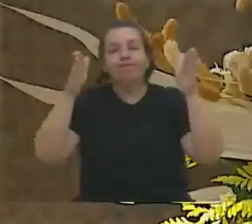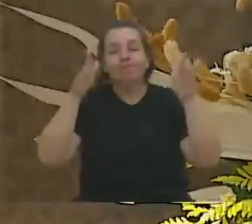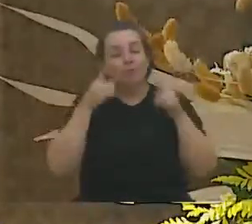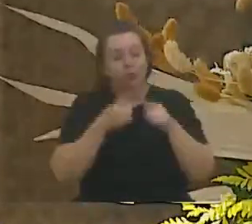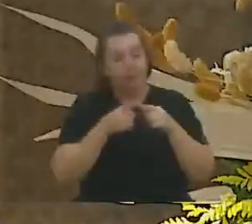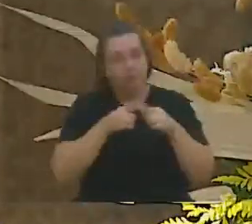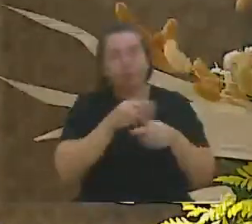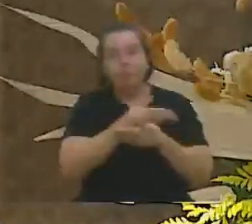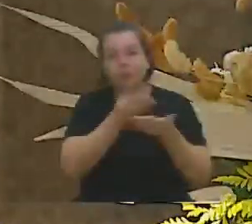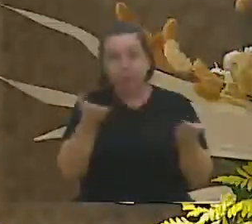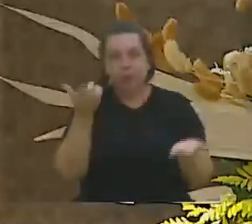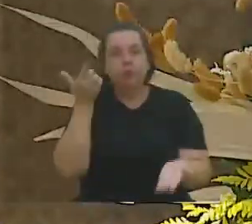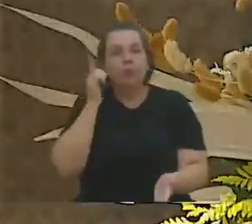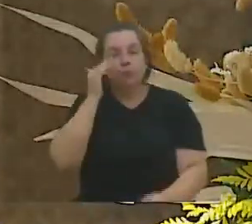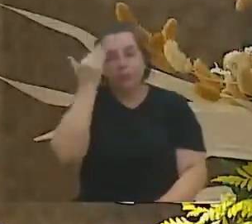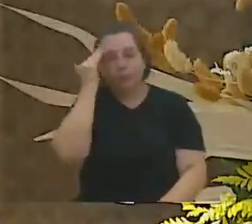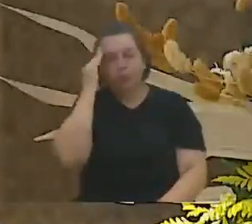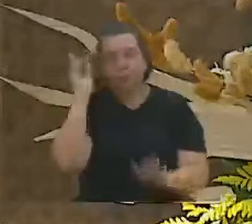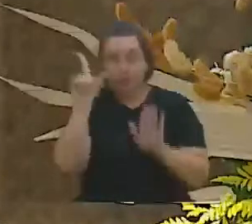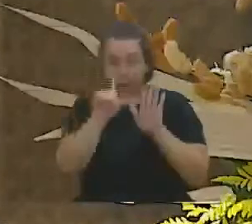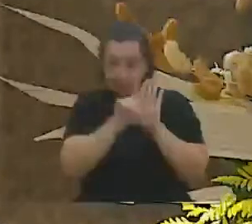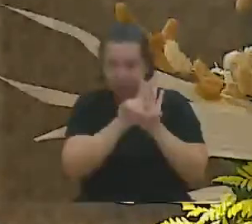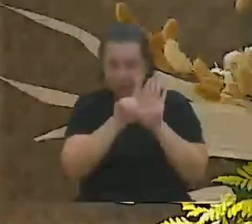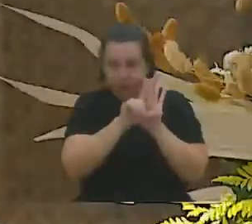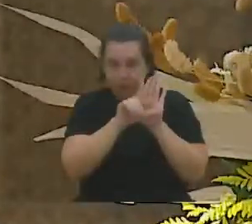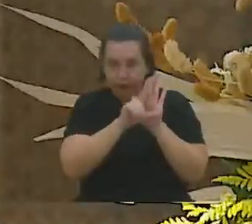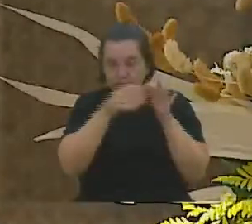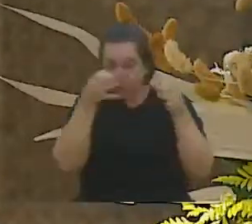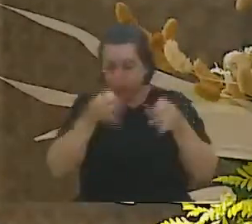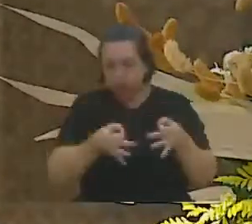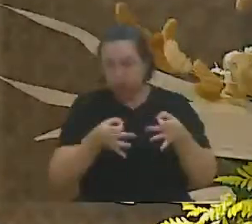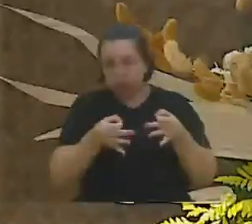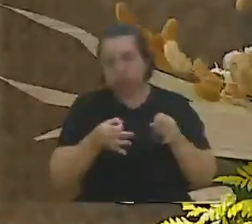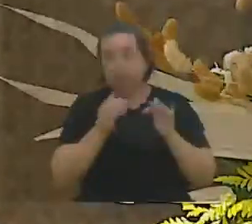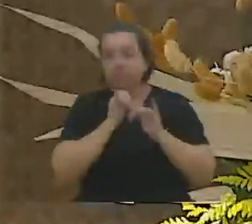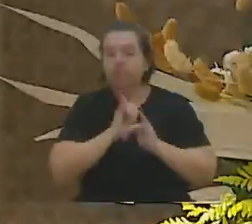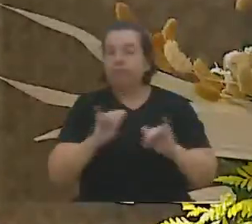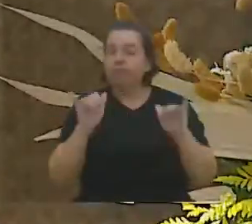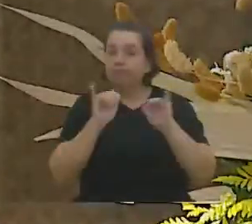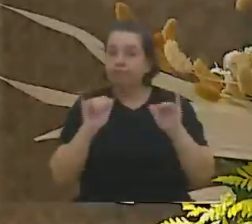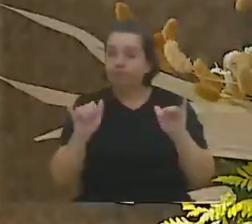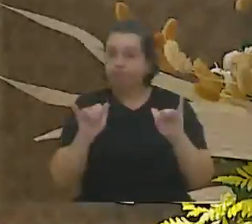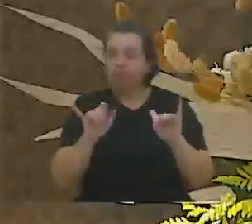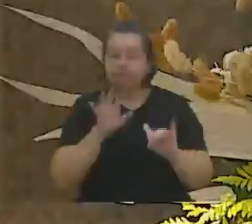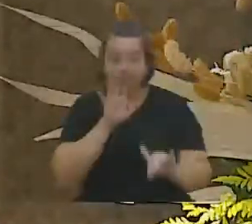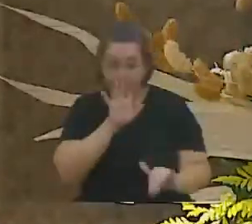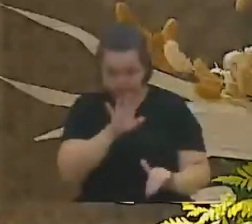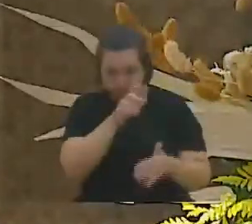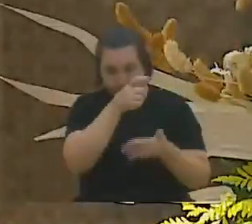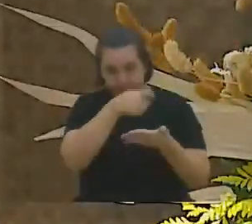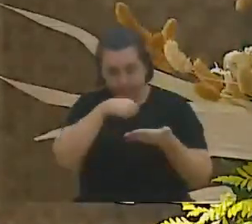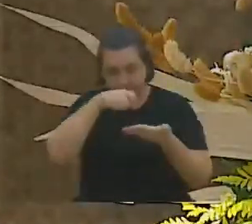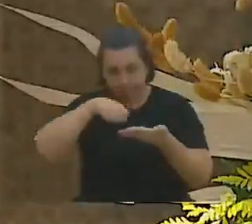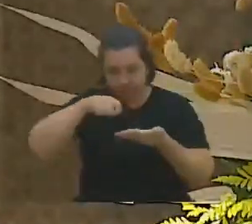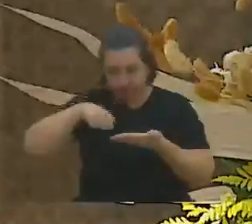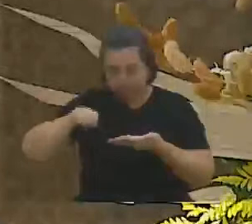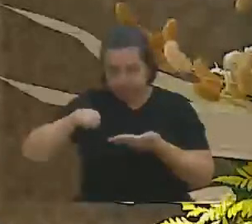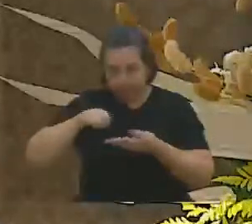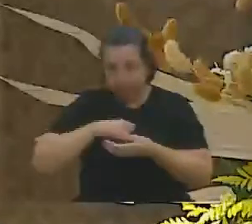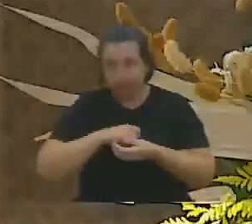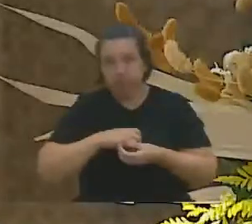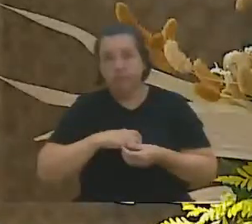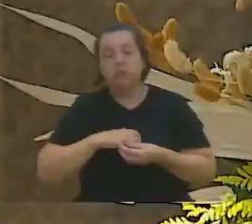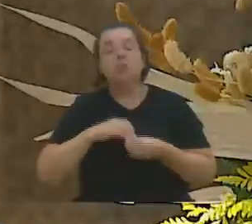para entenderem as Escrituras e disse: assim está escrito,